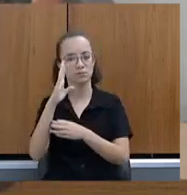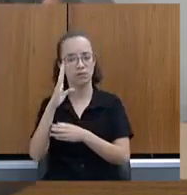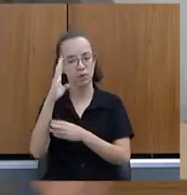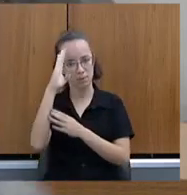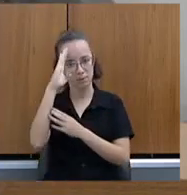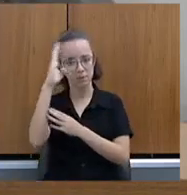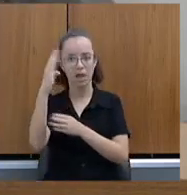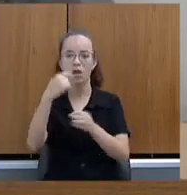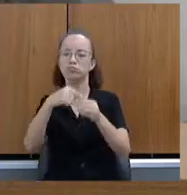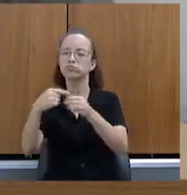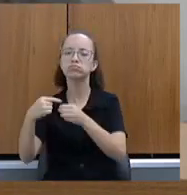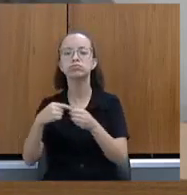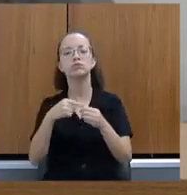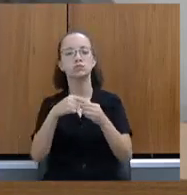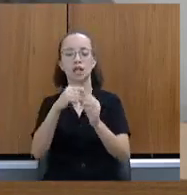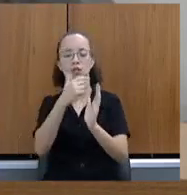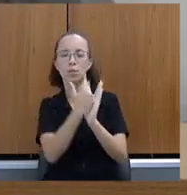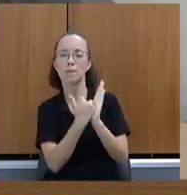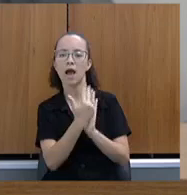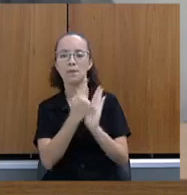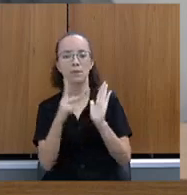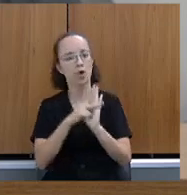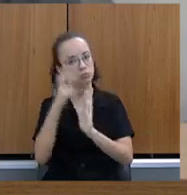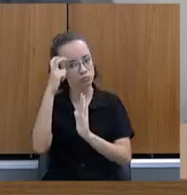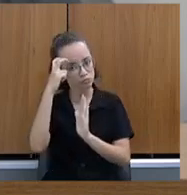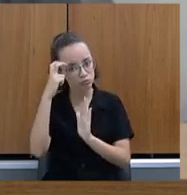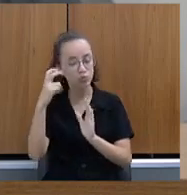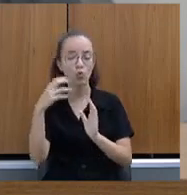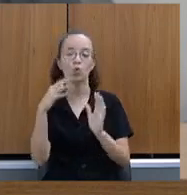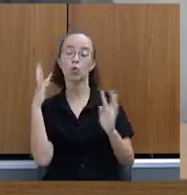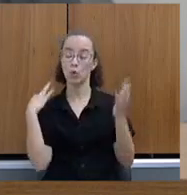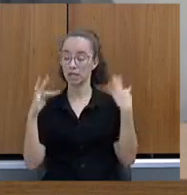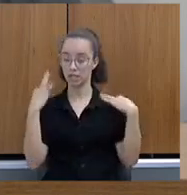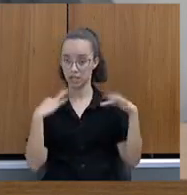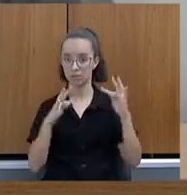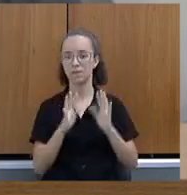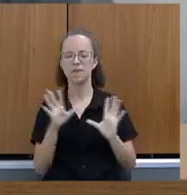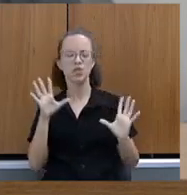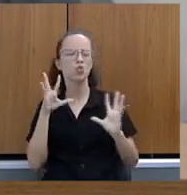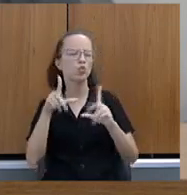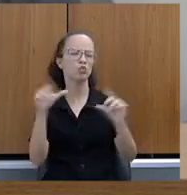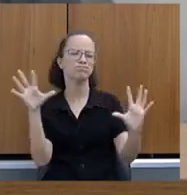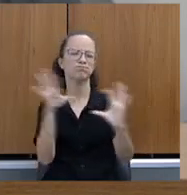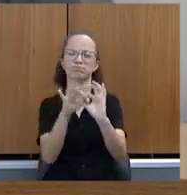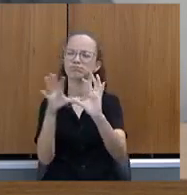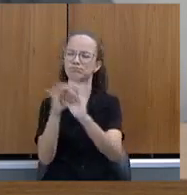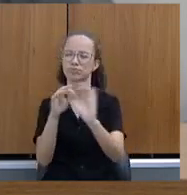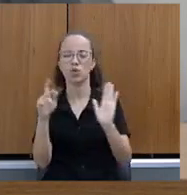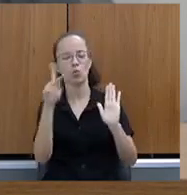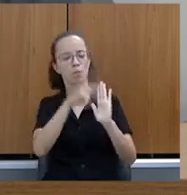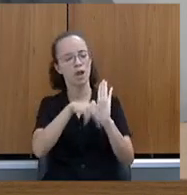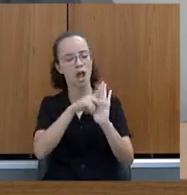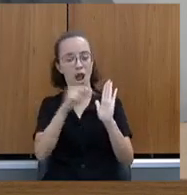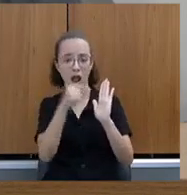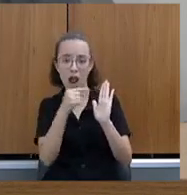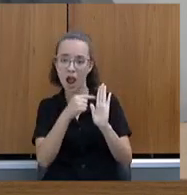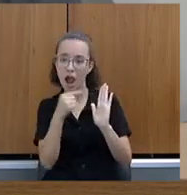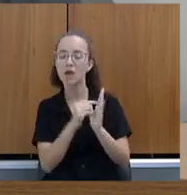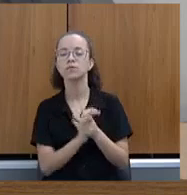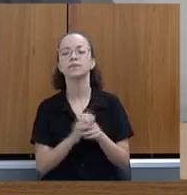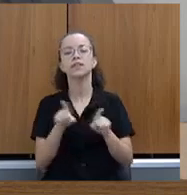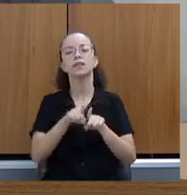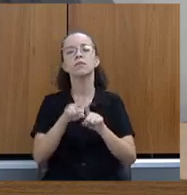no mapa do Turismo enfim todos eles estão conectados é com o plano de turismo e o plano